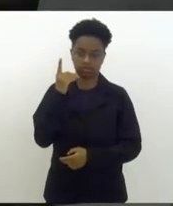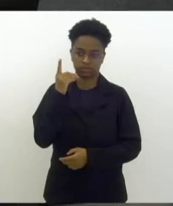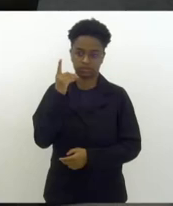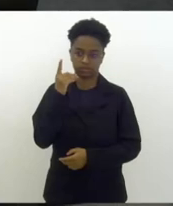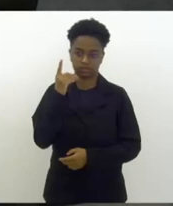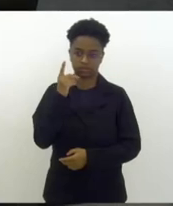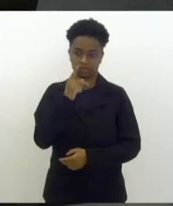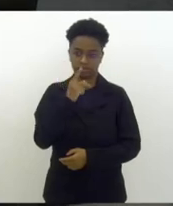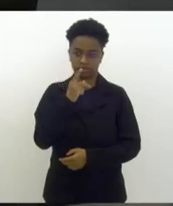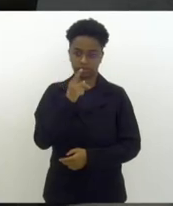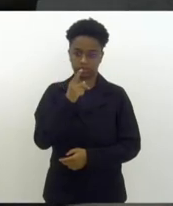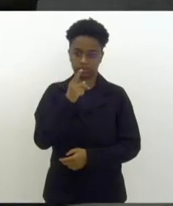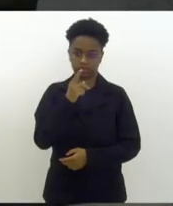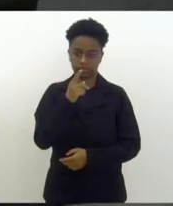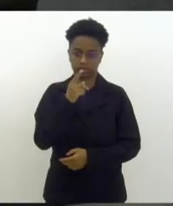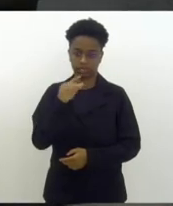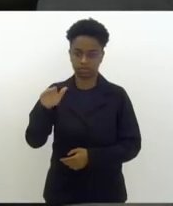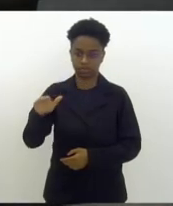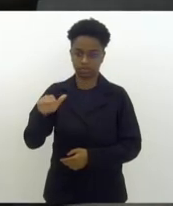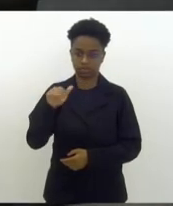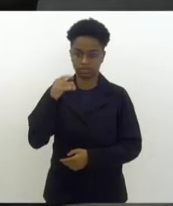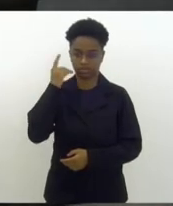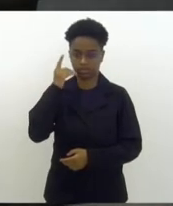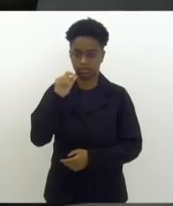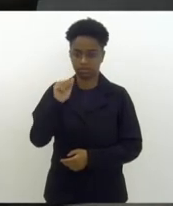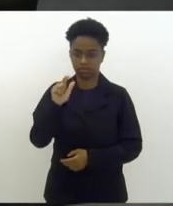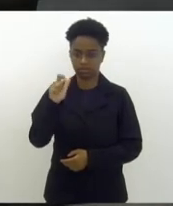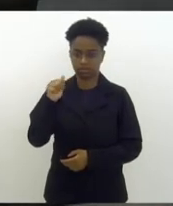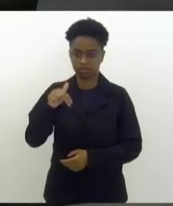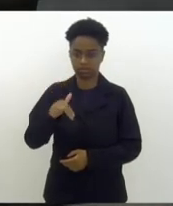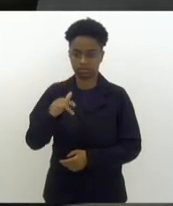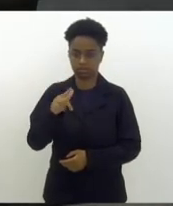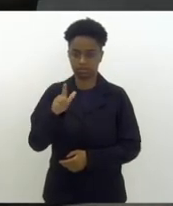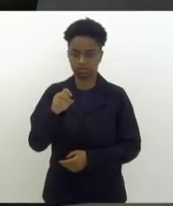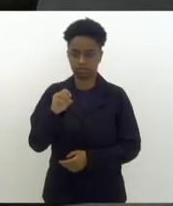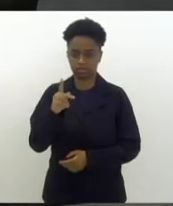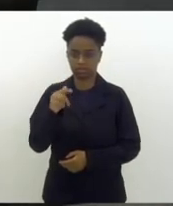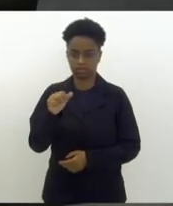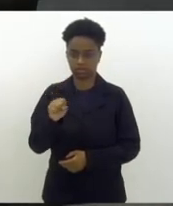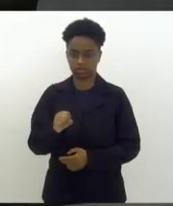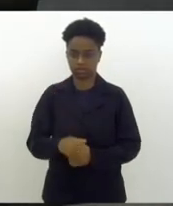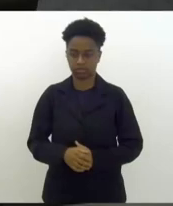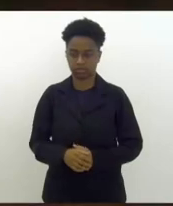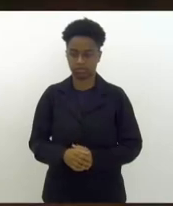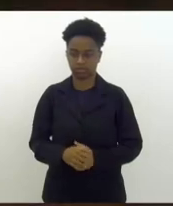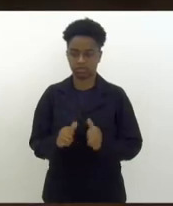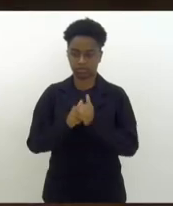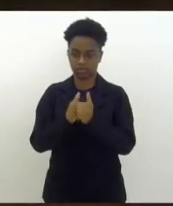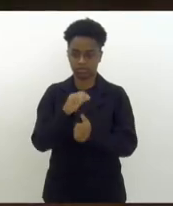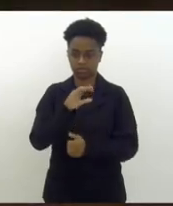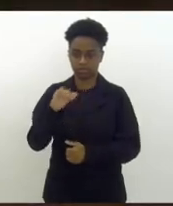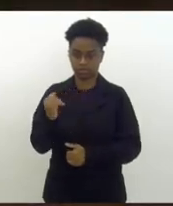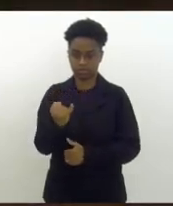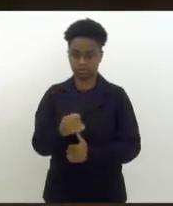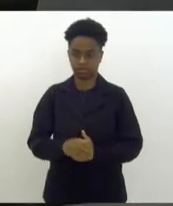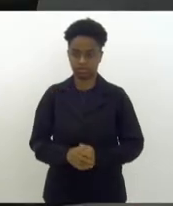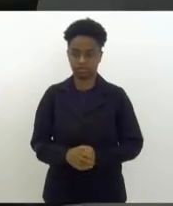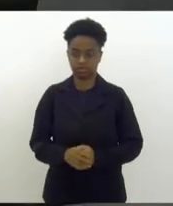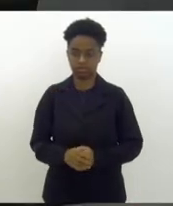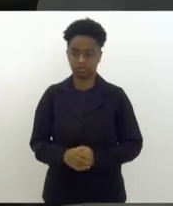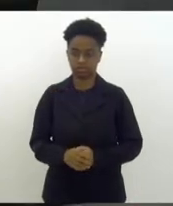Presidente designa Deputado Alan Lopes por favor acompanha ccj Presidente